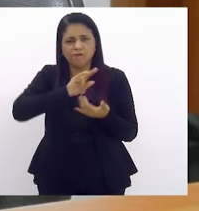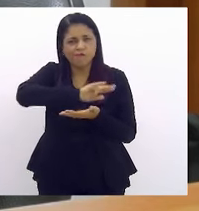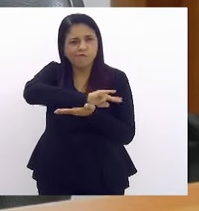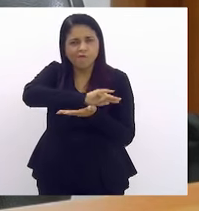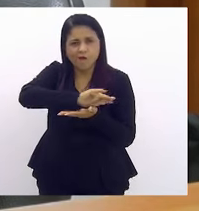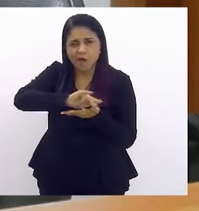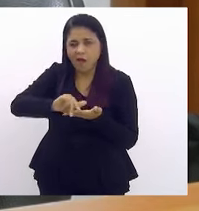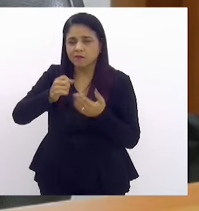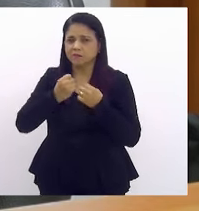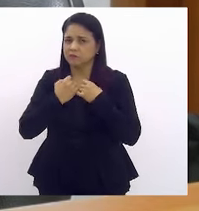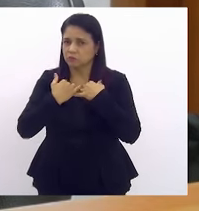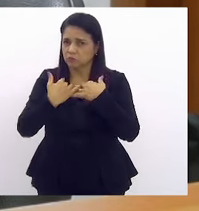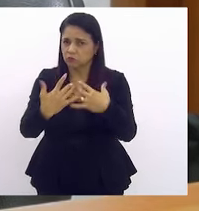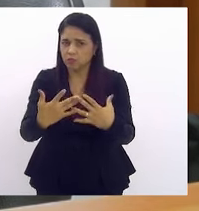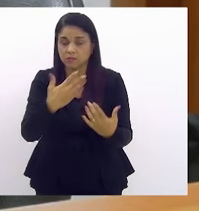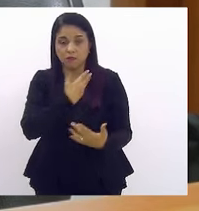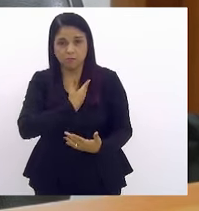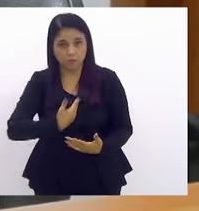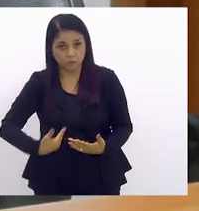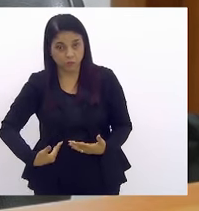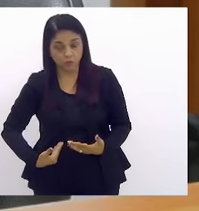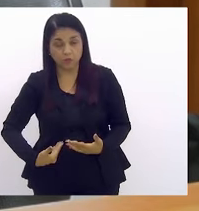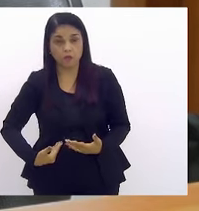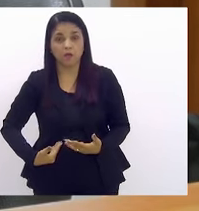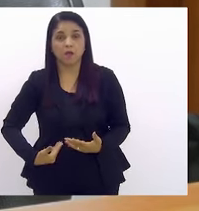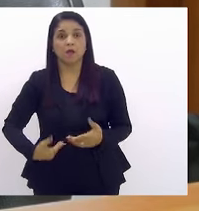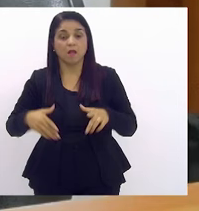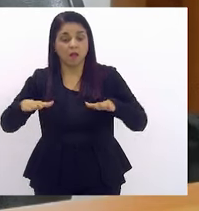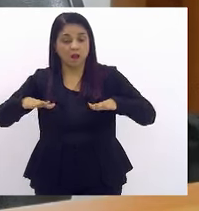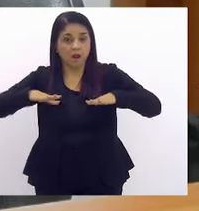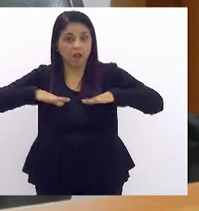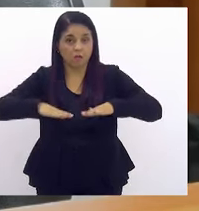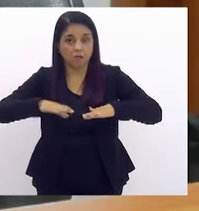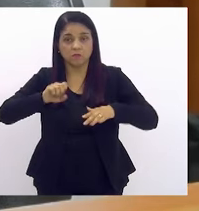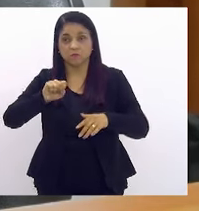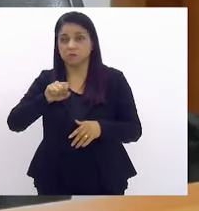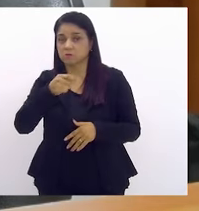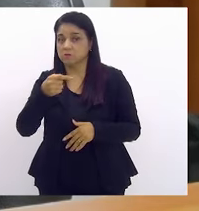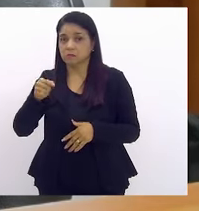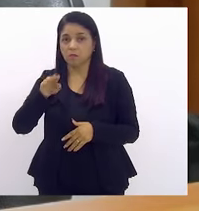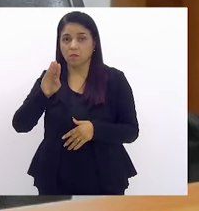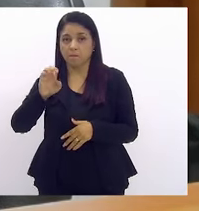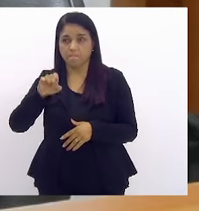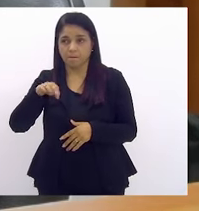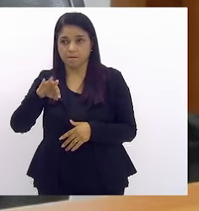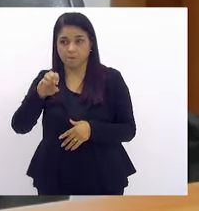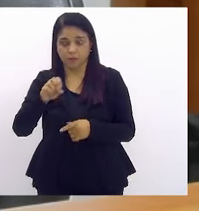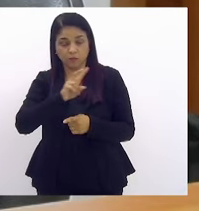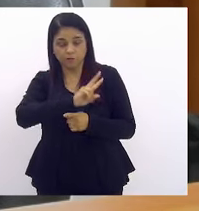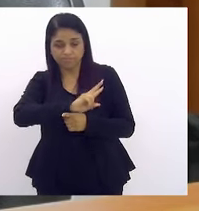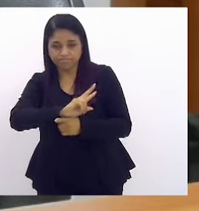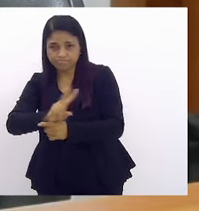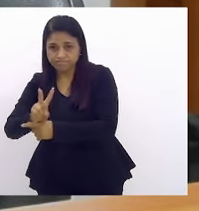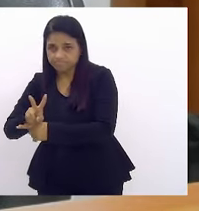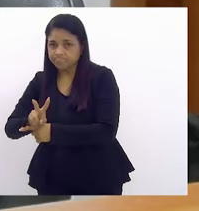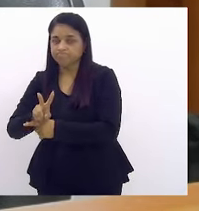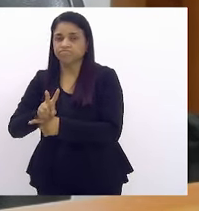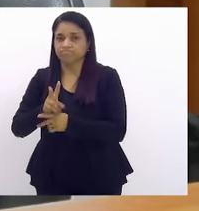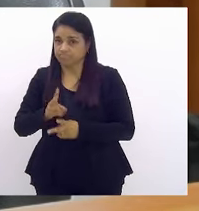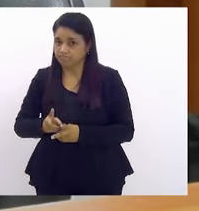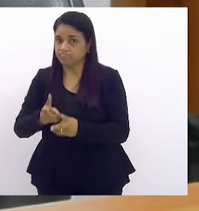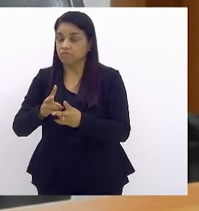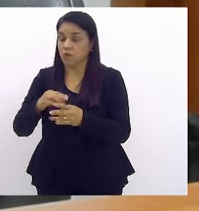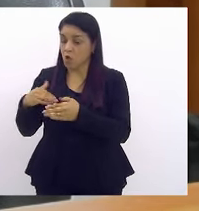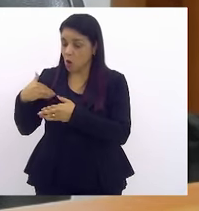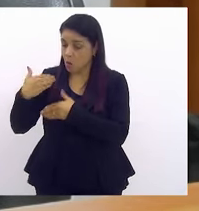fizemos audiência pública, pelo menos com relação à Lagoa de São Bento, para tornar lá uma unidade de conservação. Esse processo ele